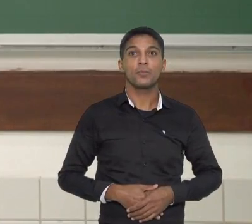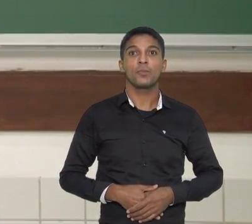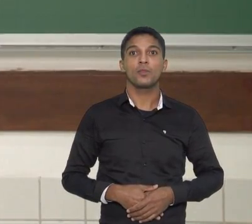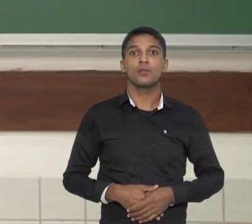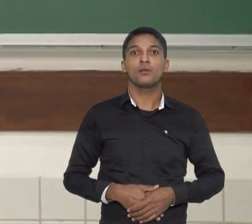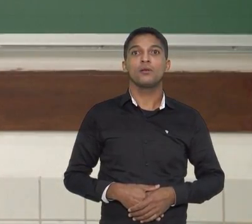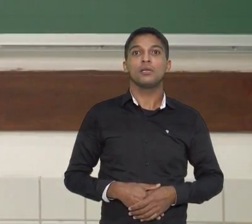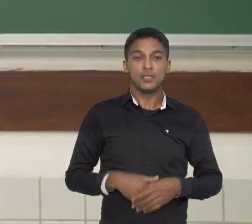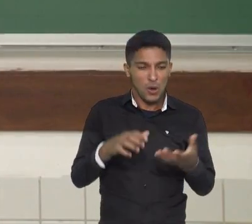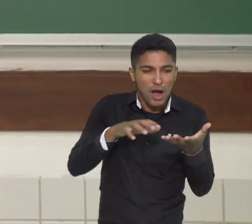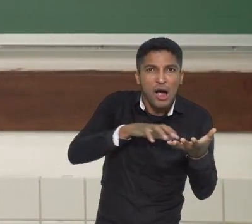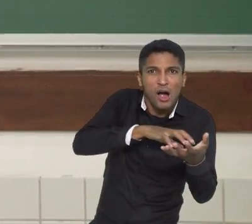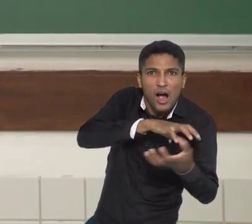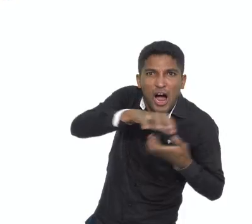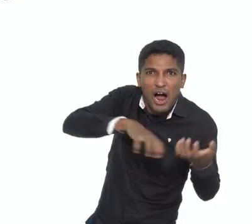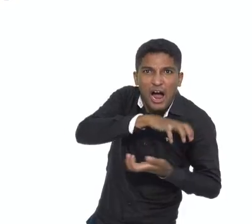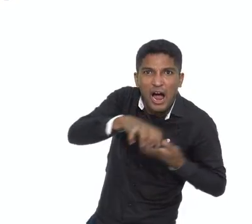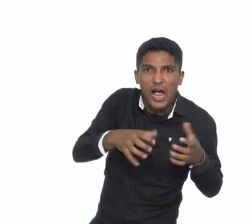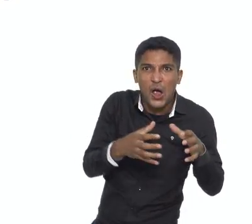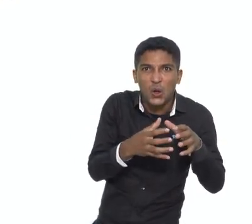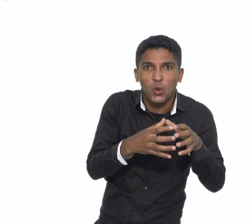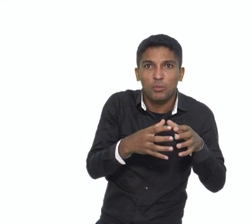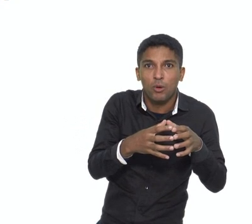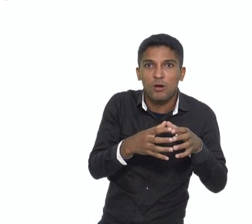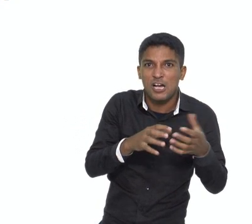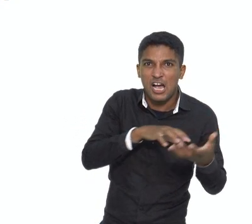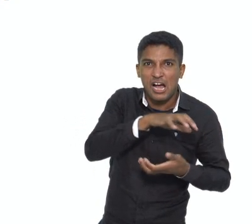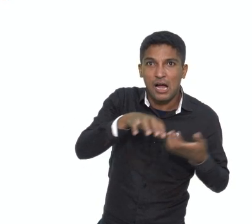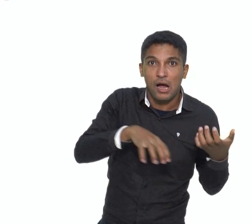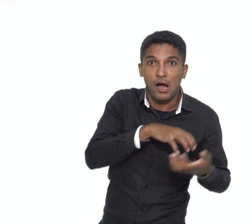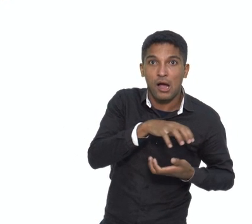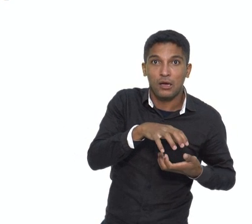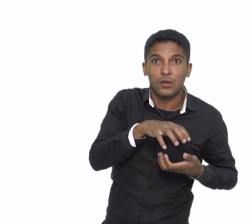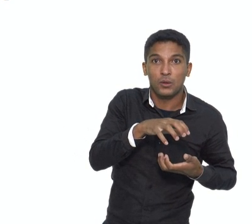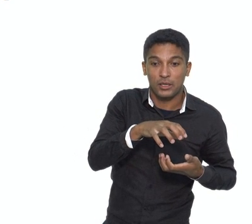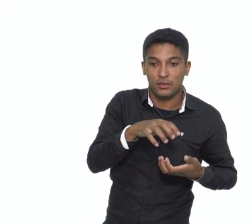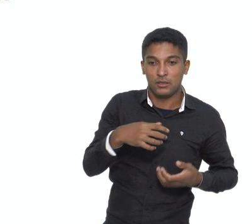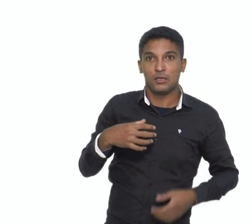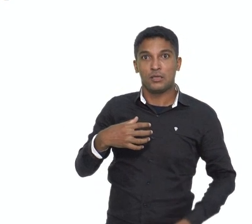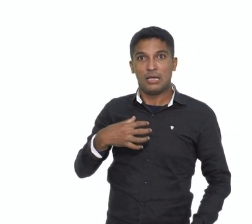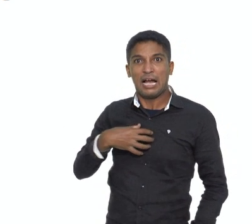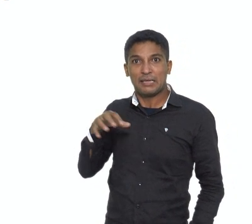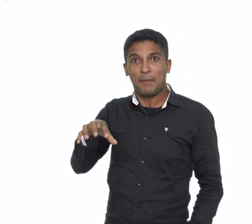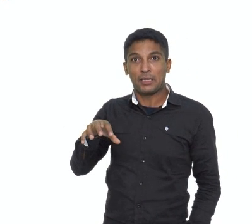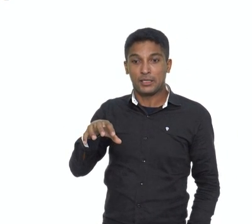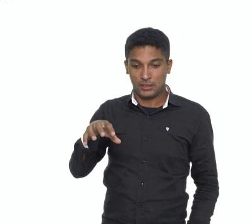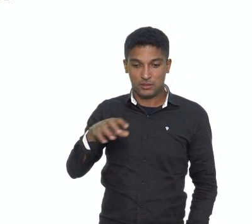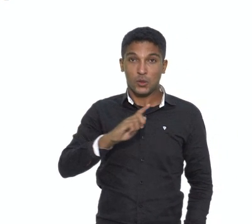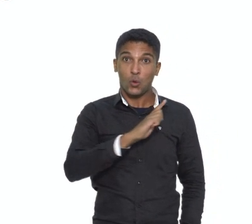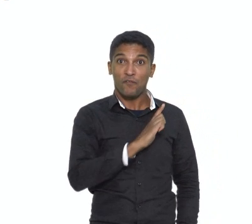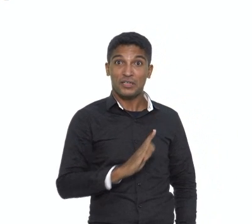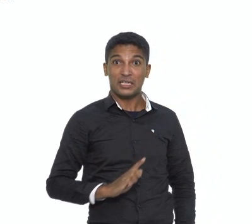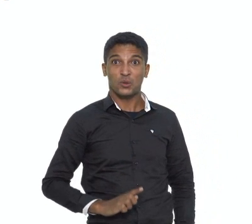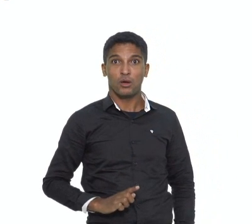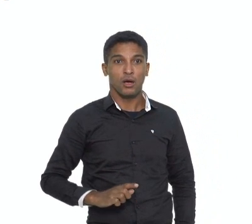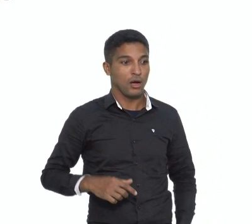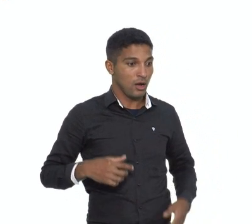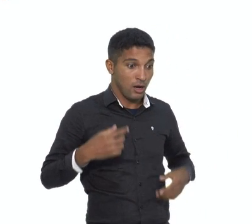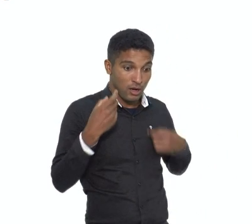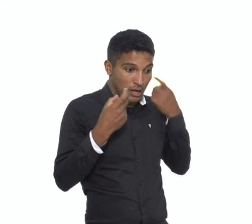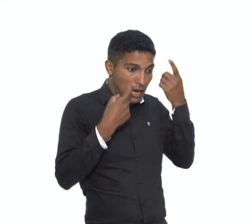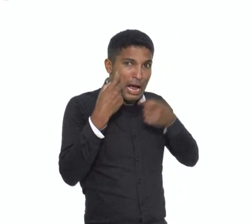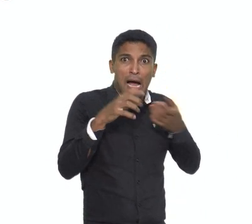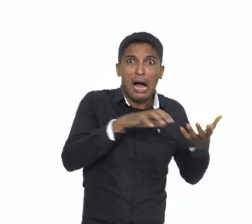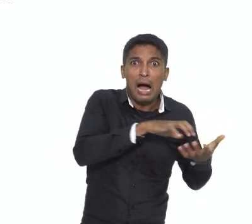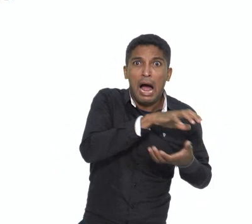A ação dos rebeldes causou preocupação tanto no governador da província da Bahia quanto de Portugal. A mensagem dos panfletos